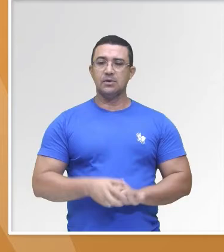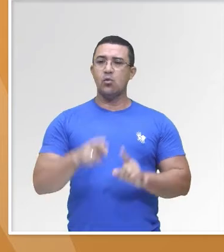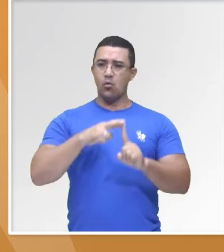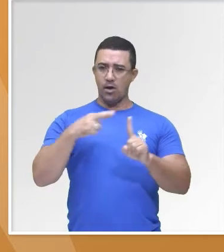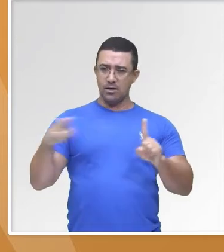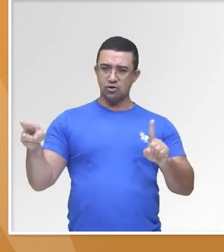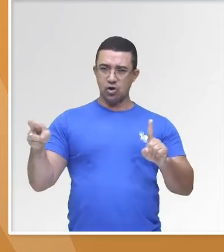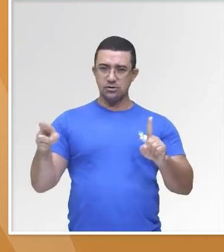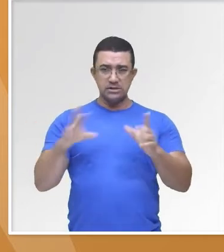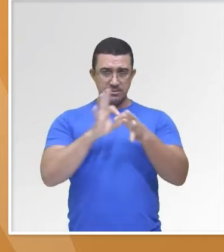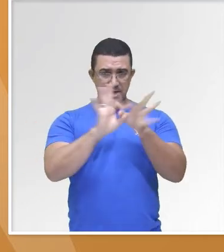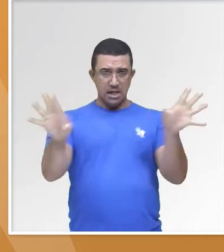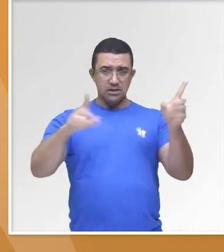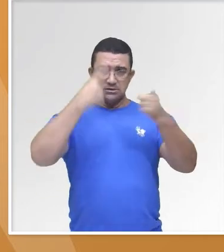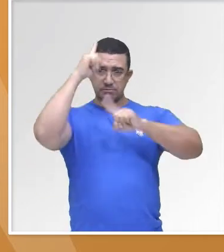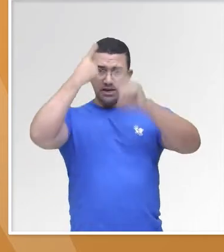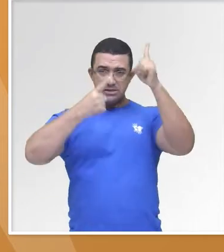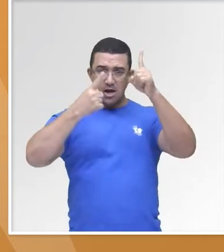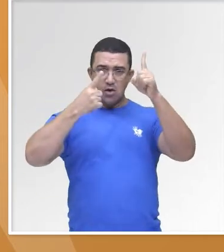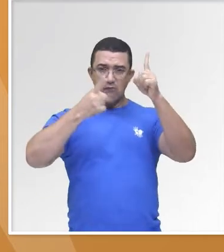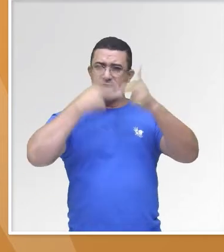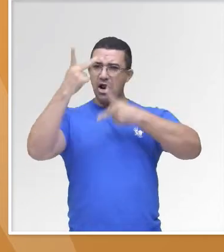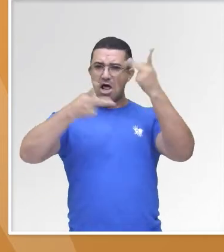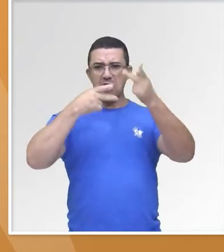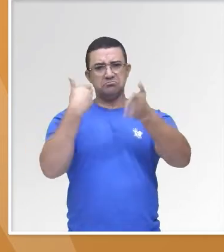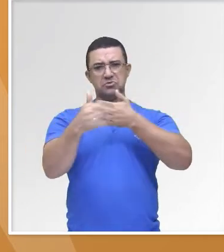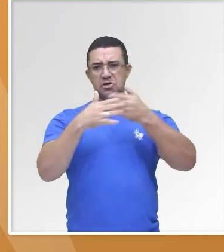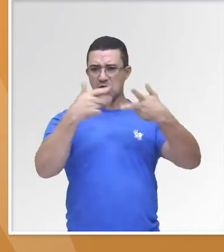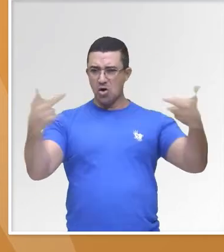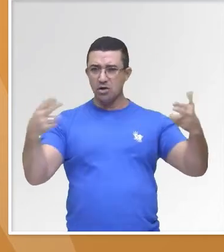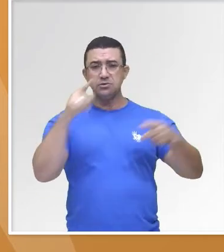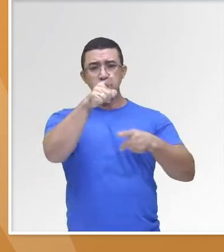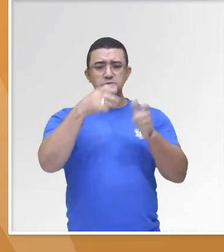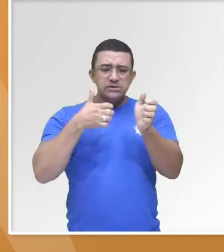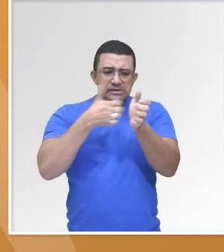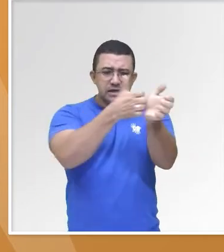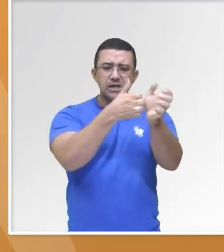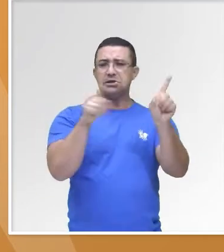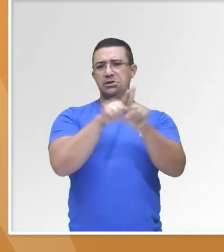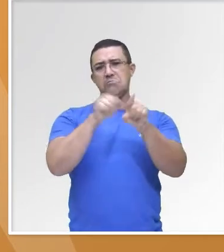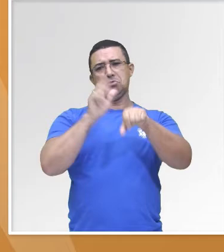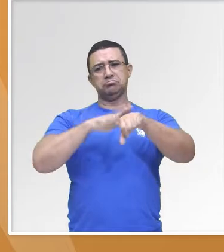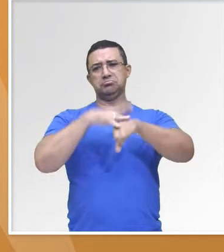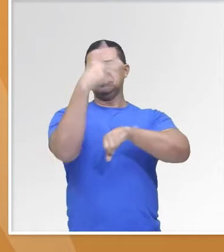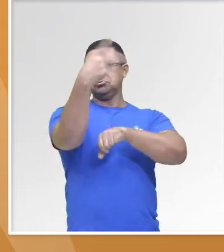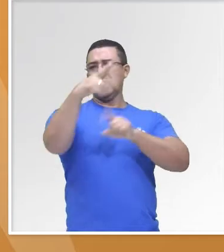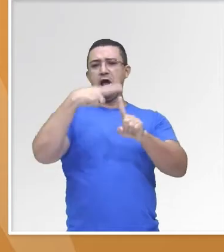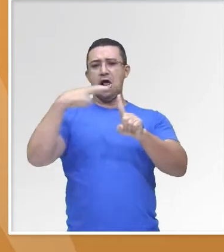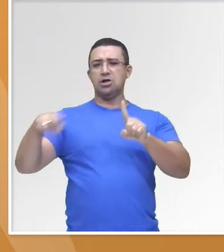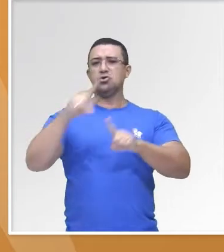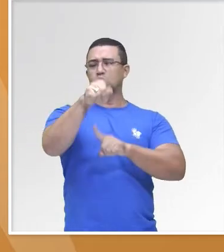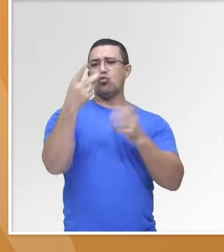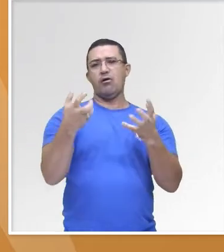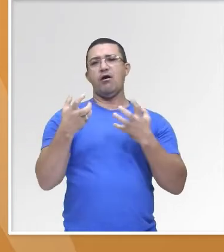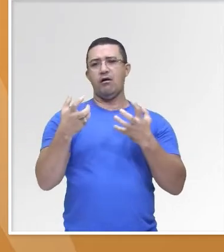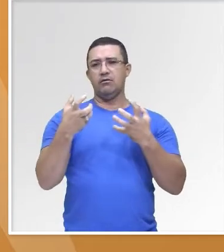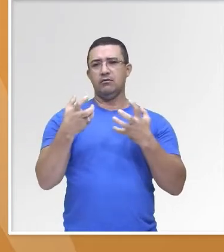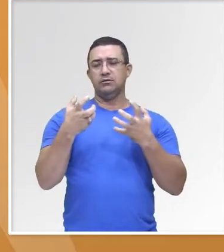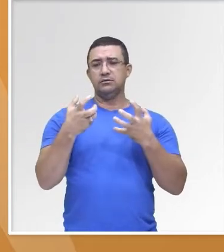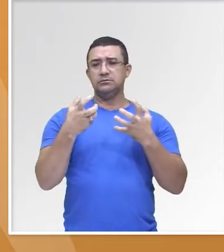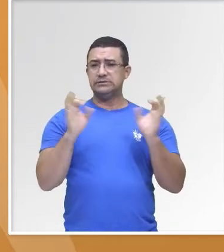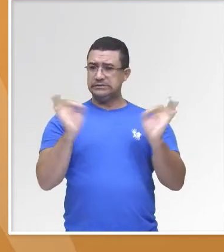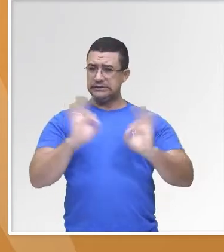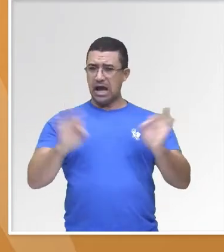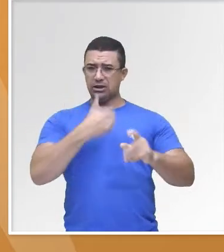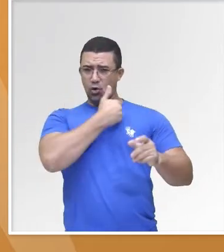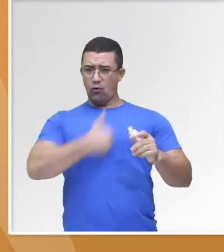religiosa, você poder seguir e exercer a religião que você quiser, sem que o seu governante delimite isso. E econômica,